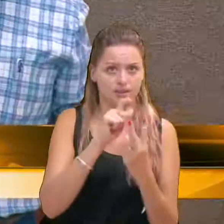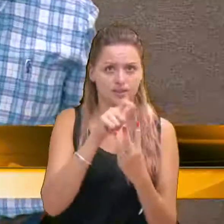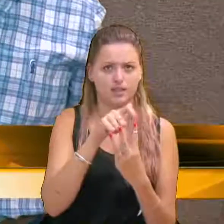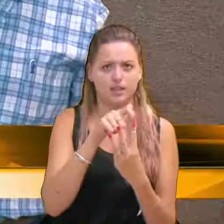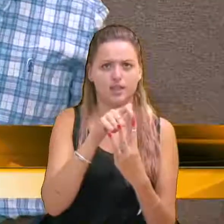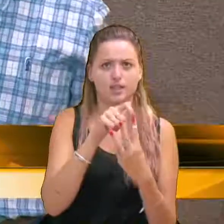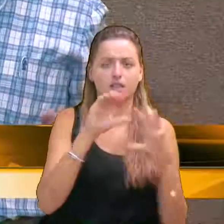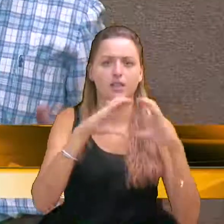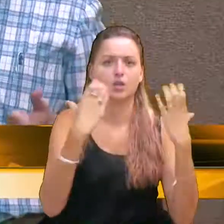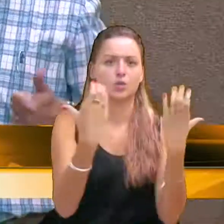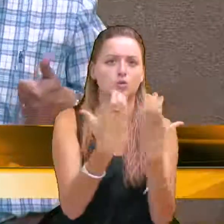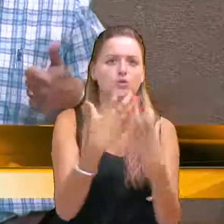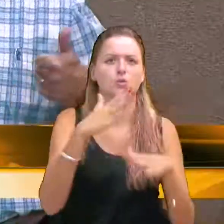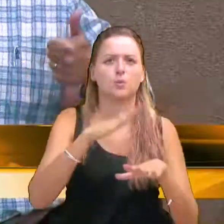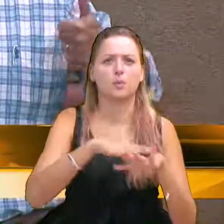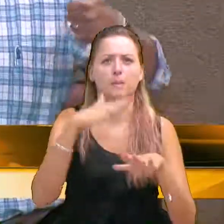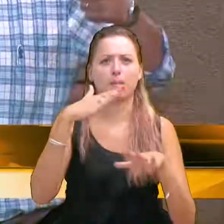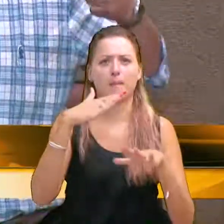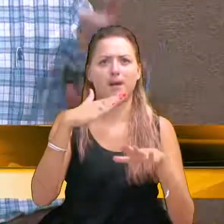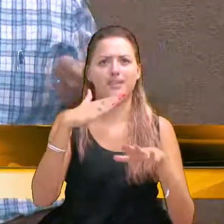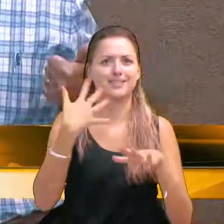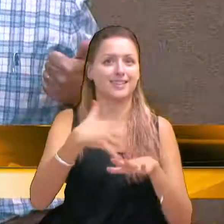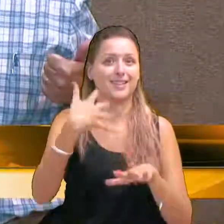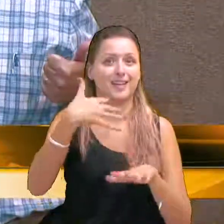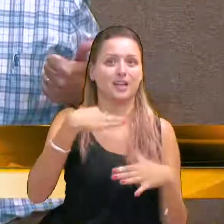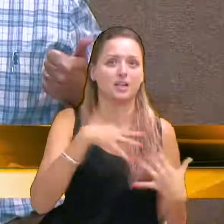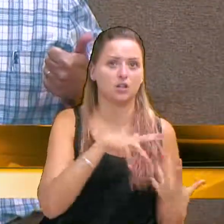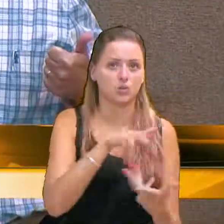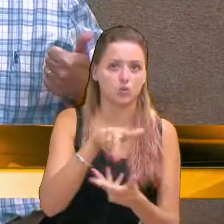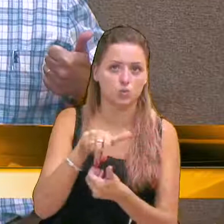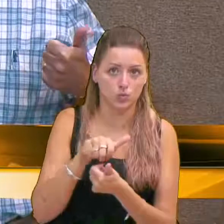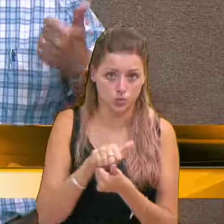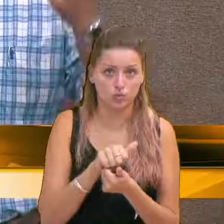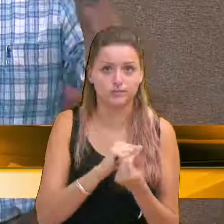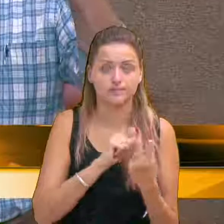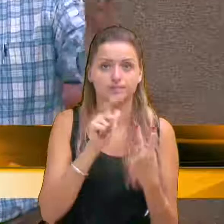um estádio mais caro até hoje do mundo,